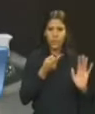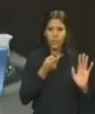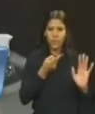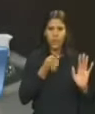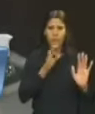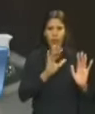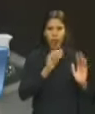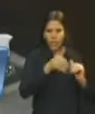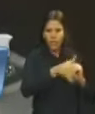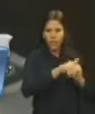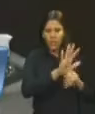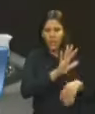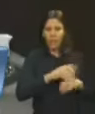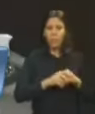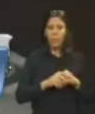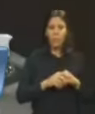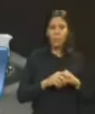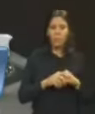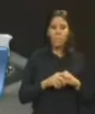Fábio e trato de outro assunto.